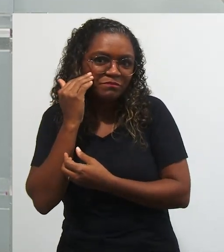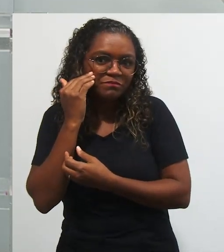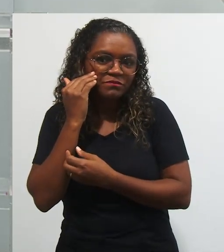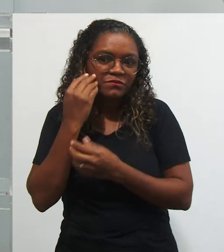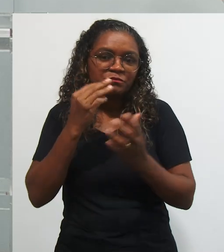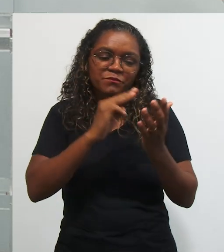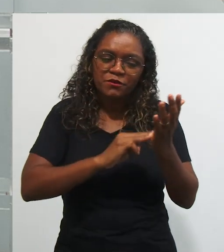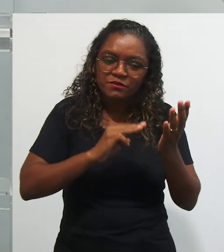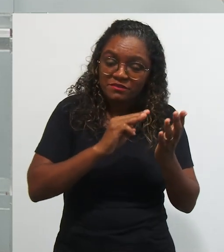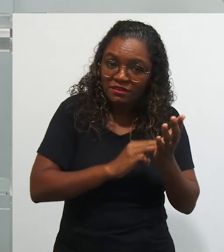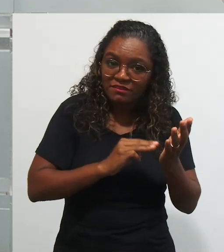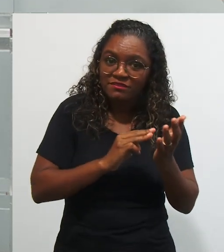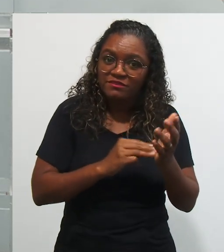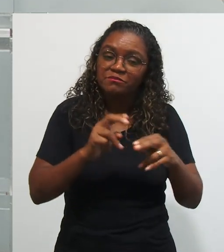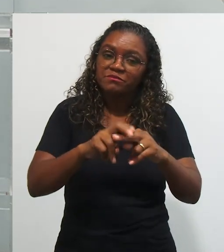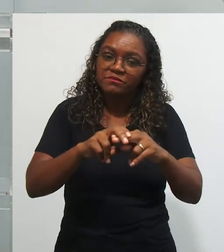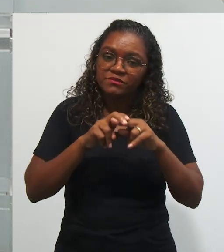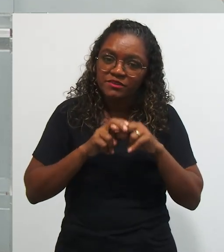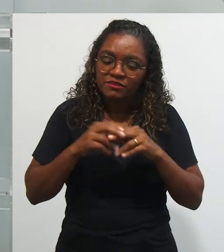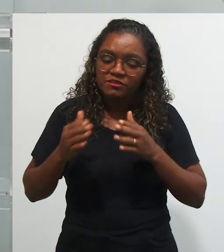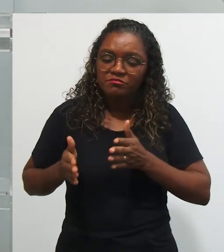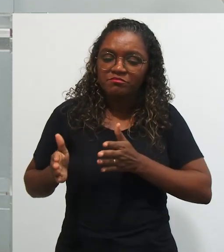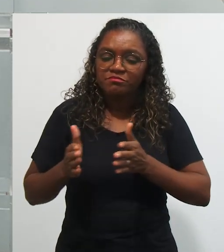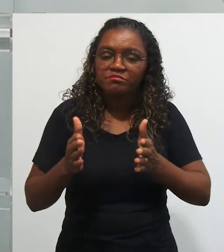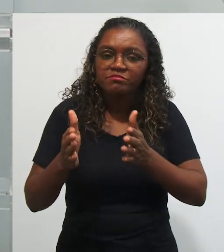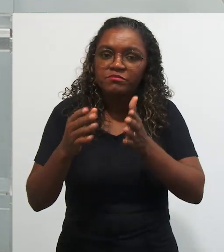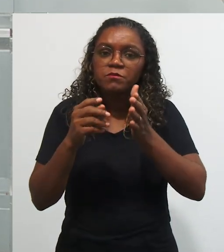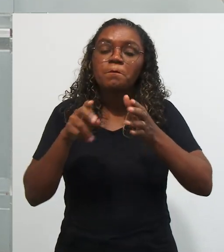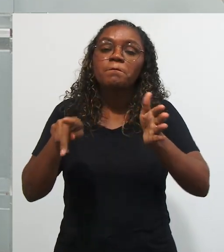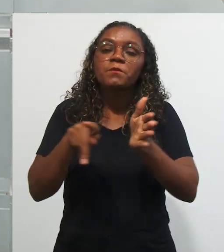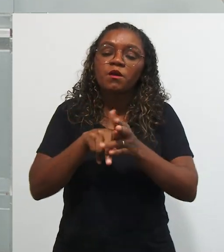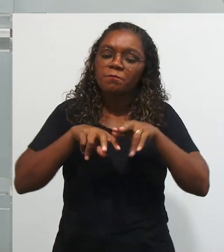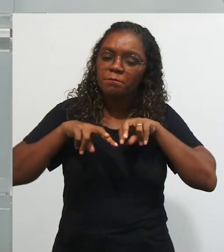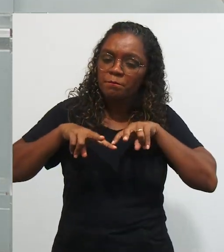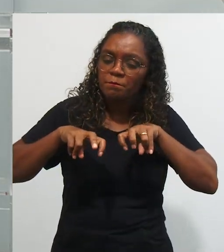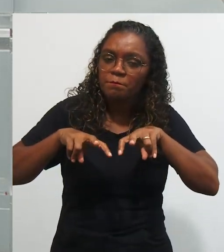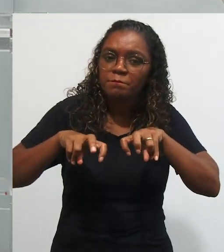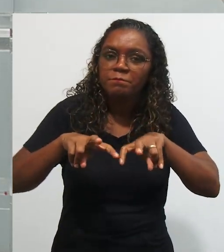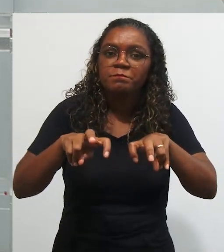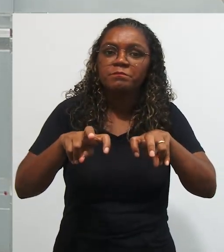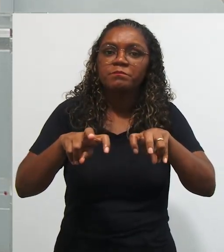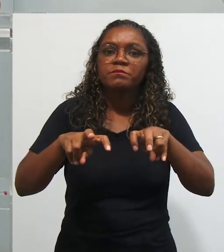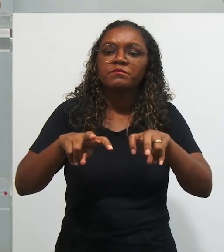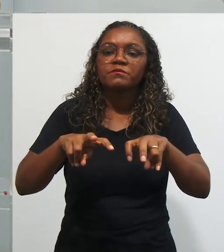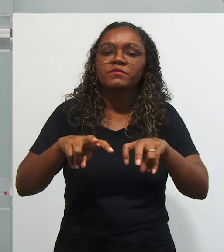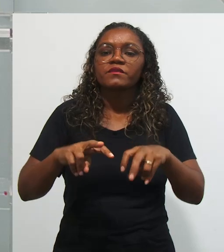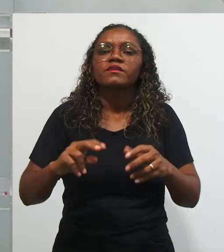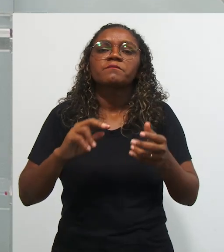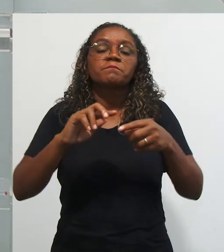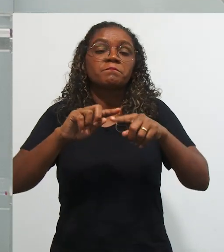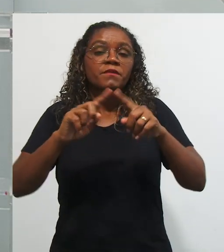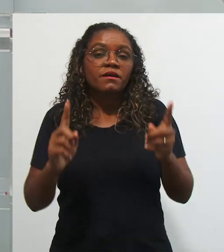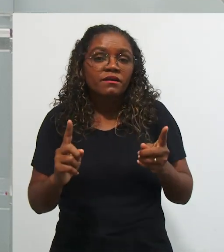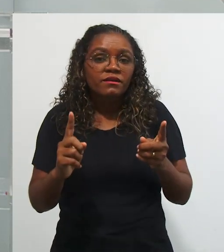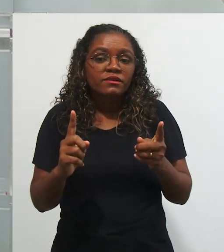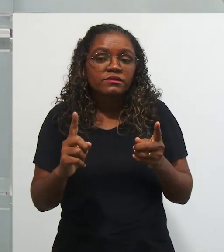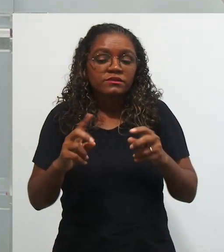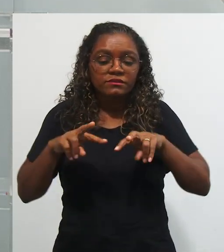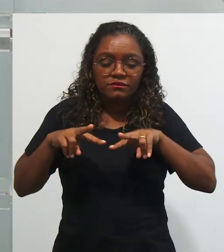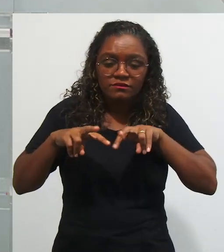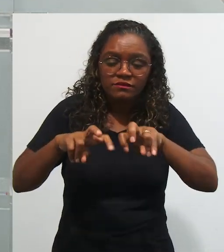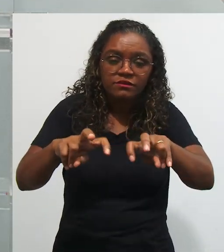processos metodológicos, é um percurso investigativo. Esse percurso investigativo, ele precisa de